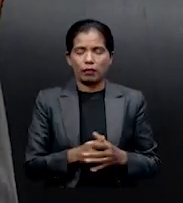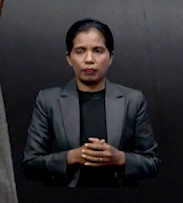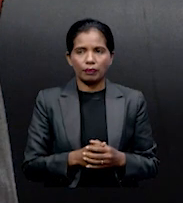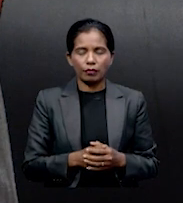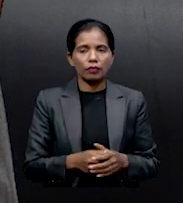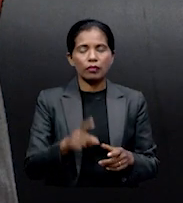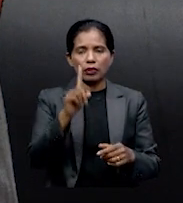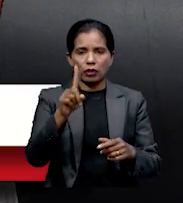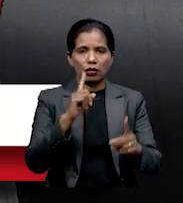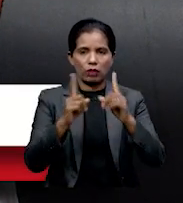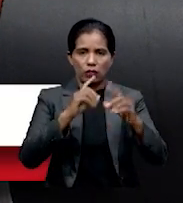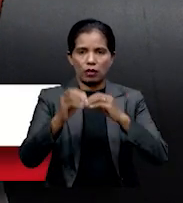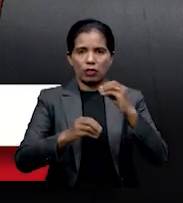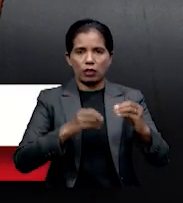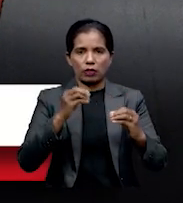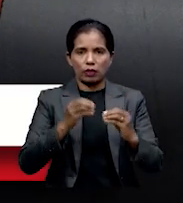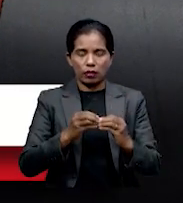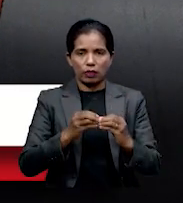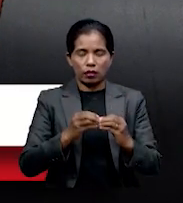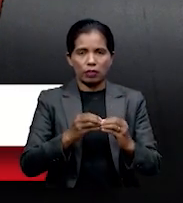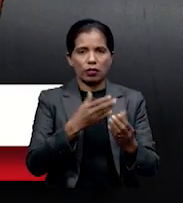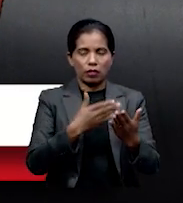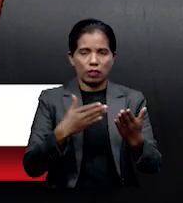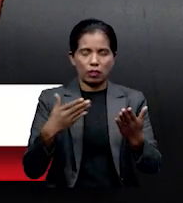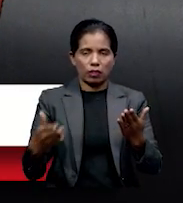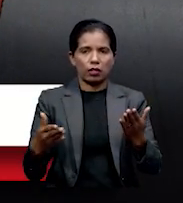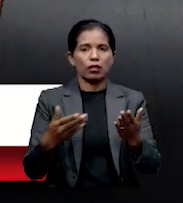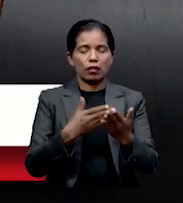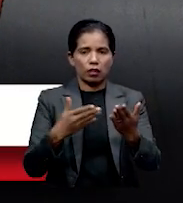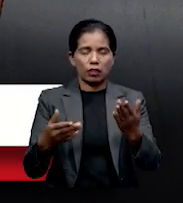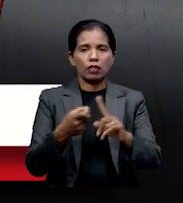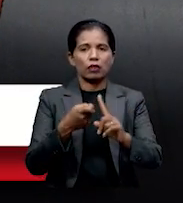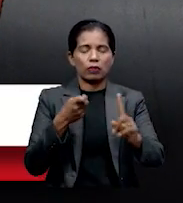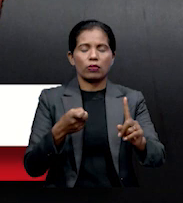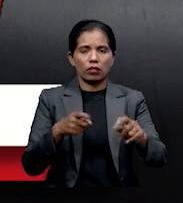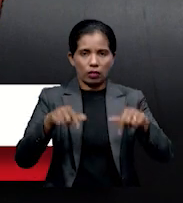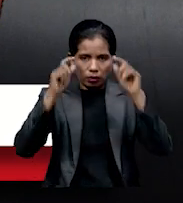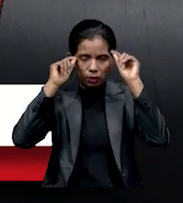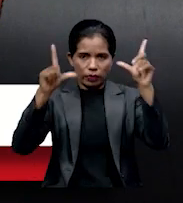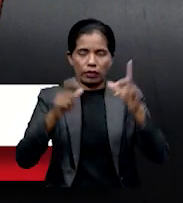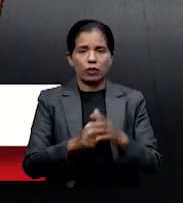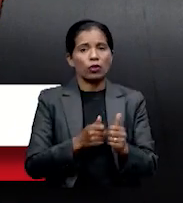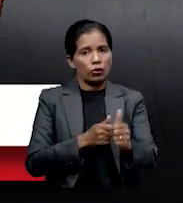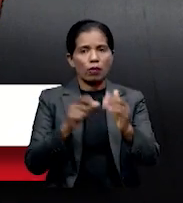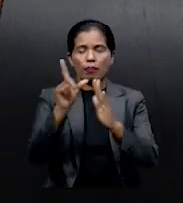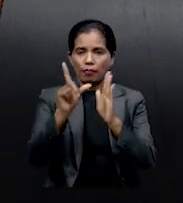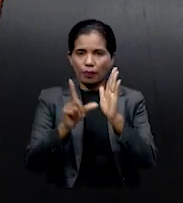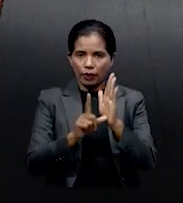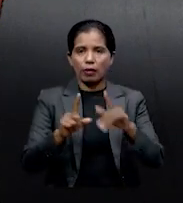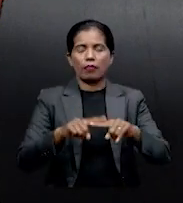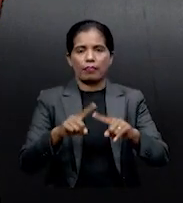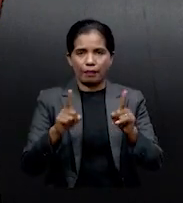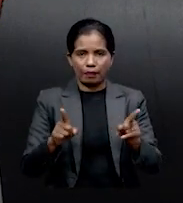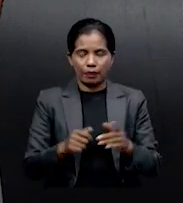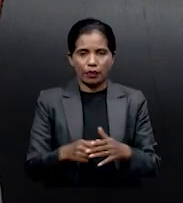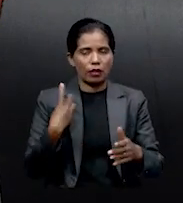ida culia com ba produto preferencial, né, produto local, tuir lei. Mas be, e a